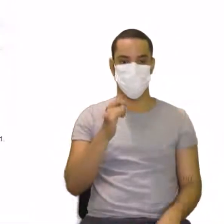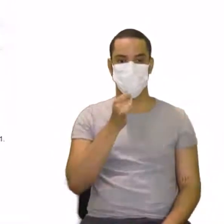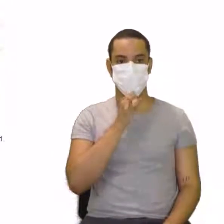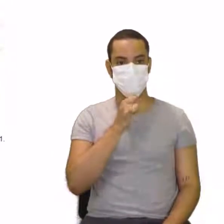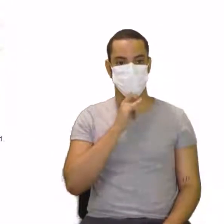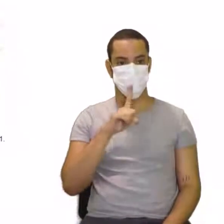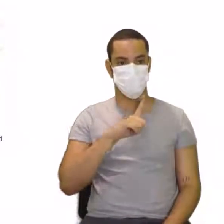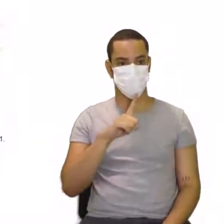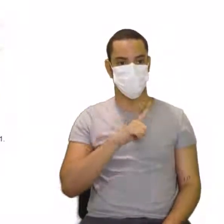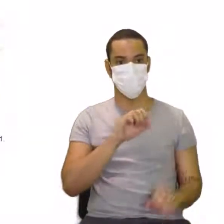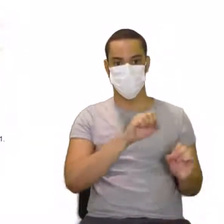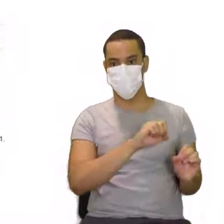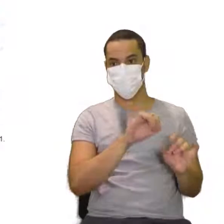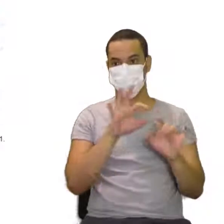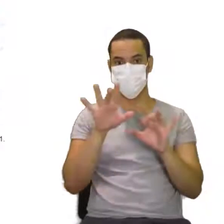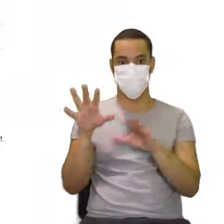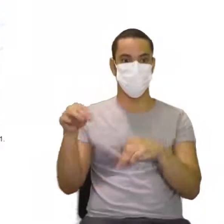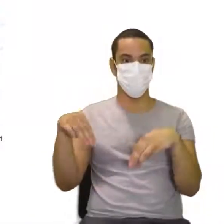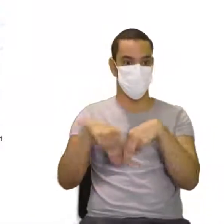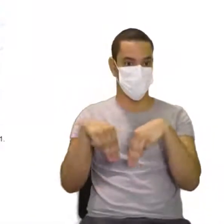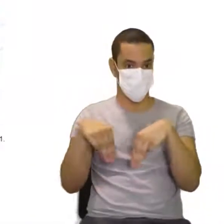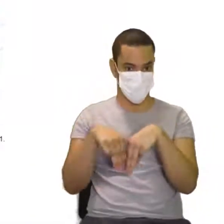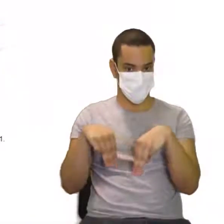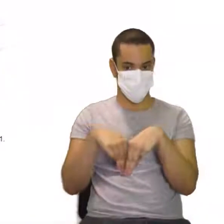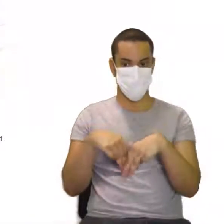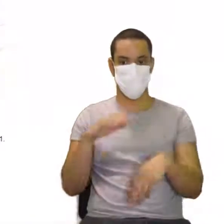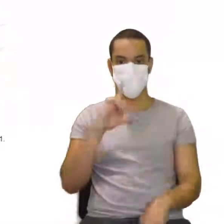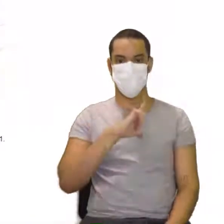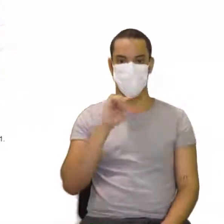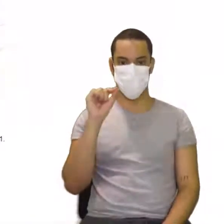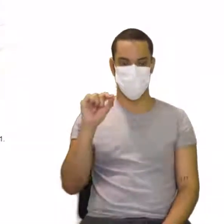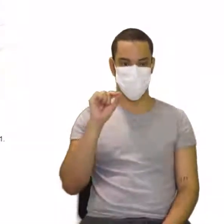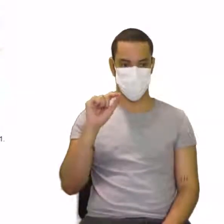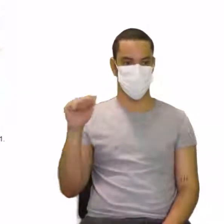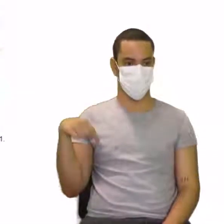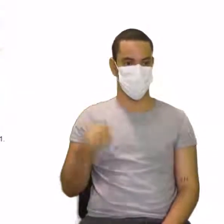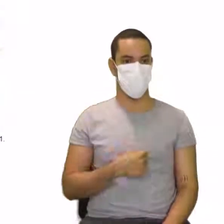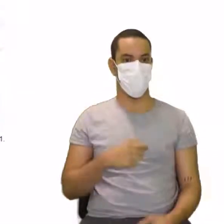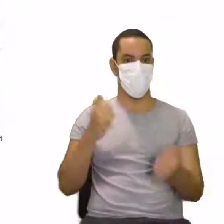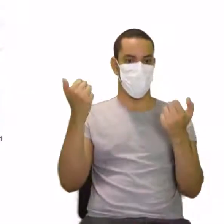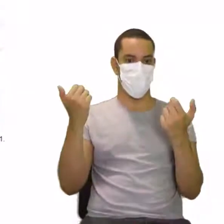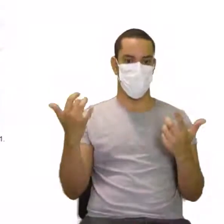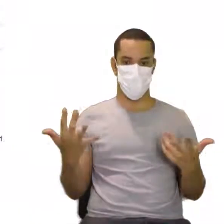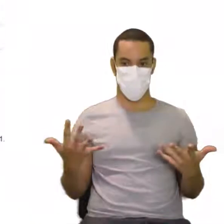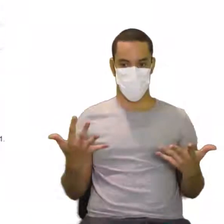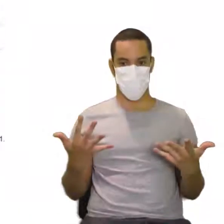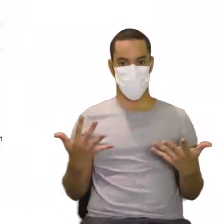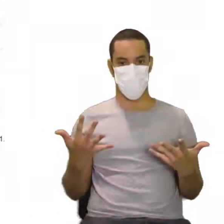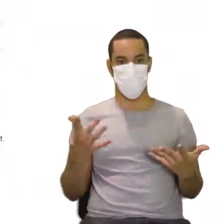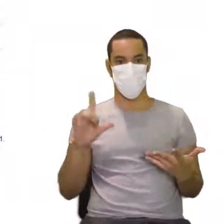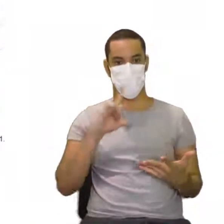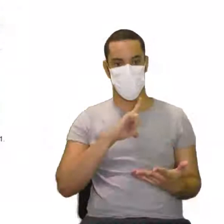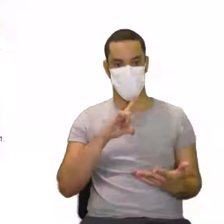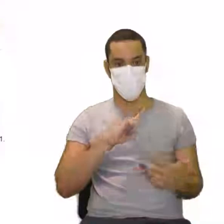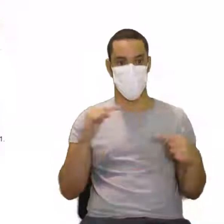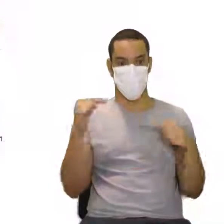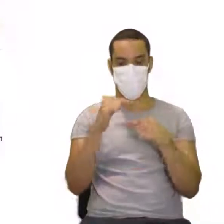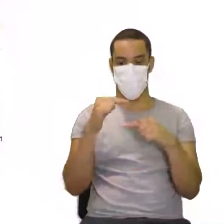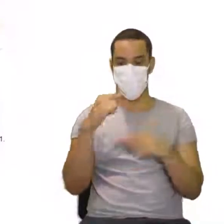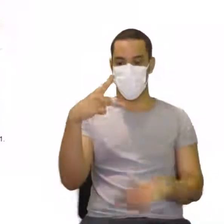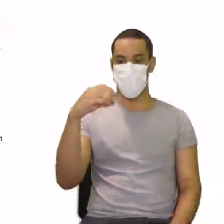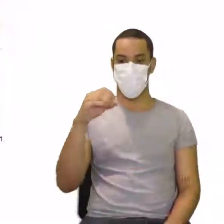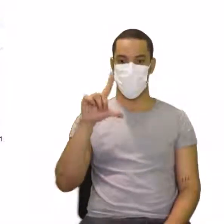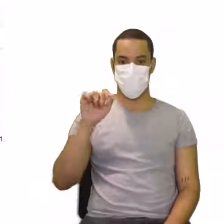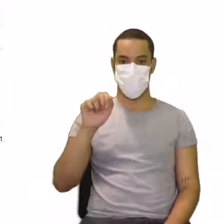se desloca no campo magnético ao invés da carga, a gente pode falar o quê? Que ela se torna polarizada por causa da